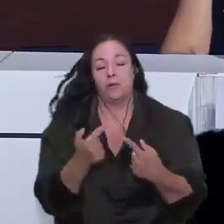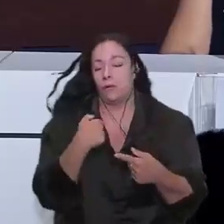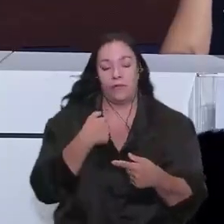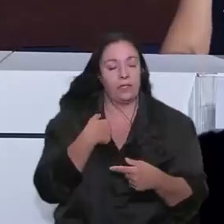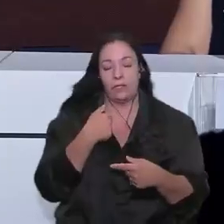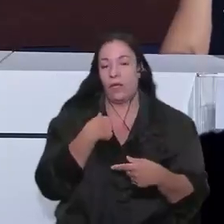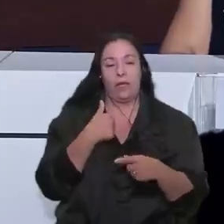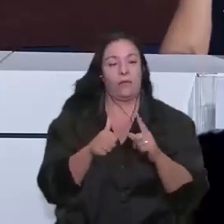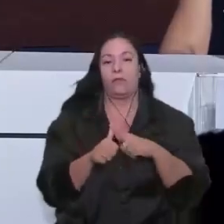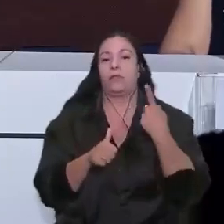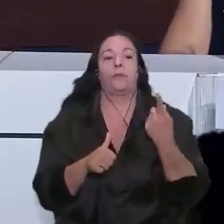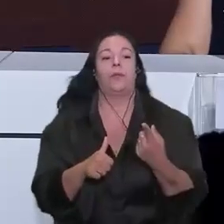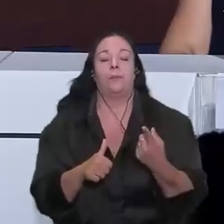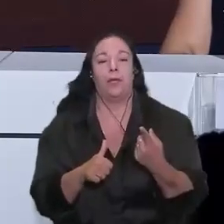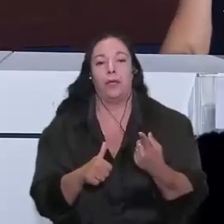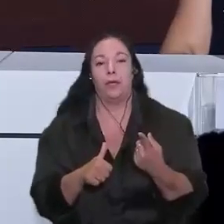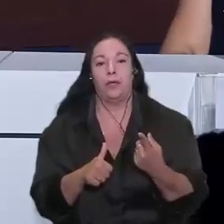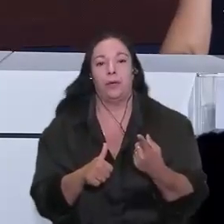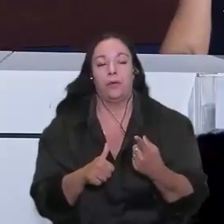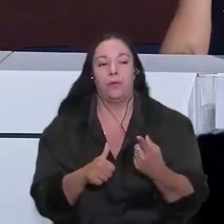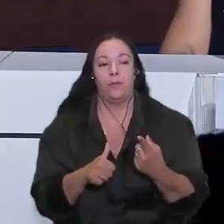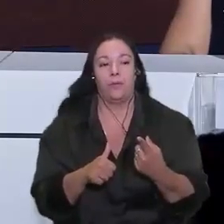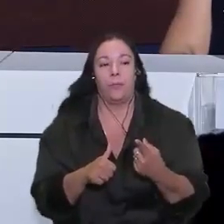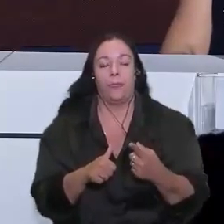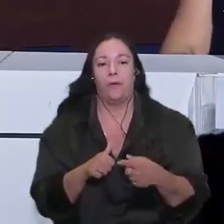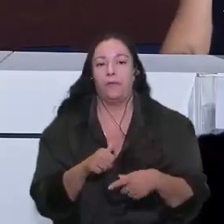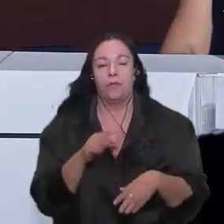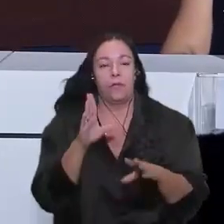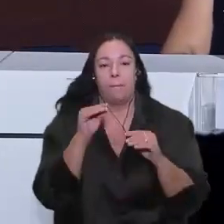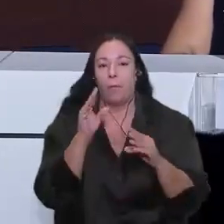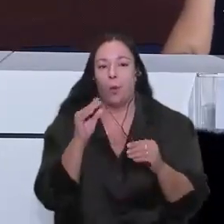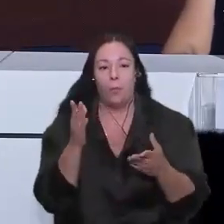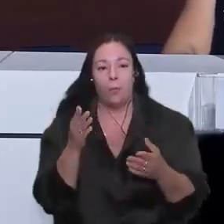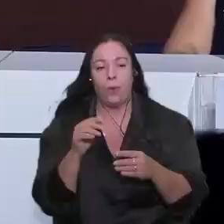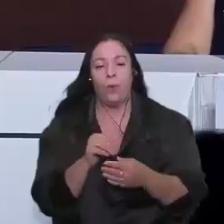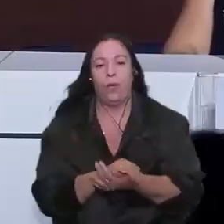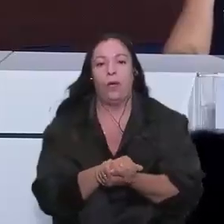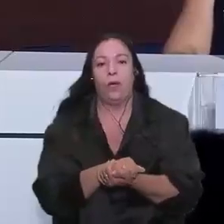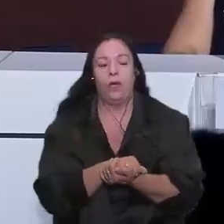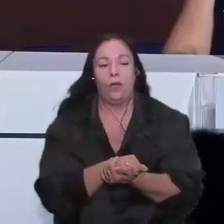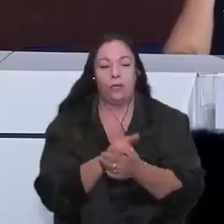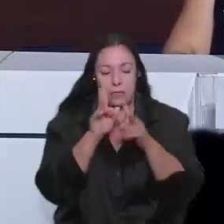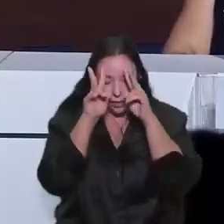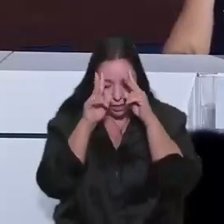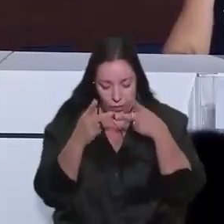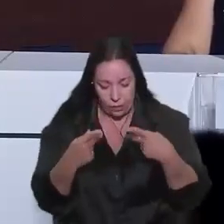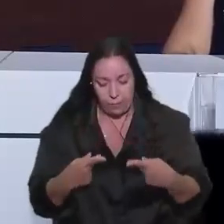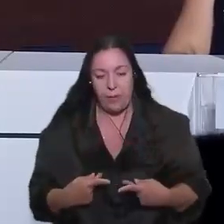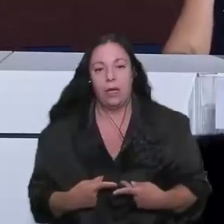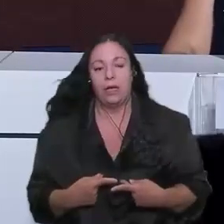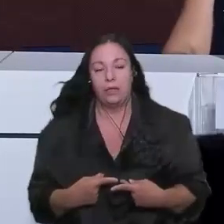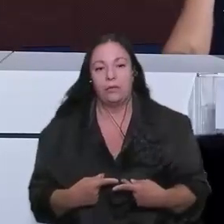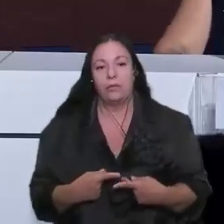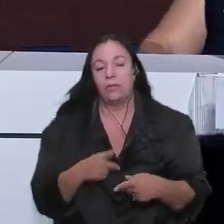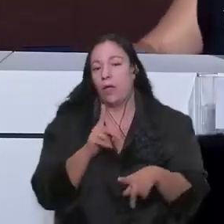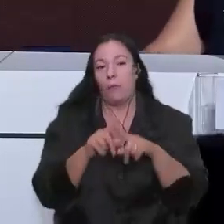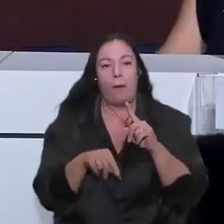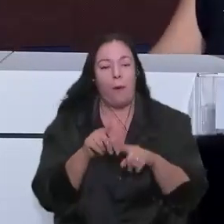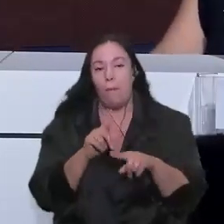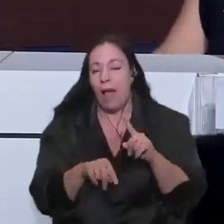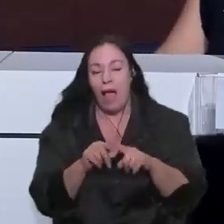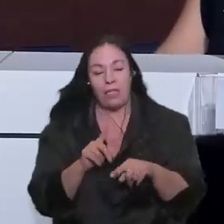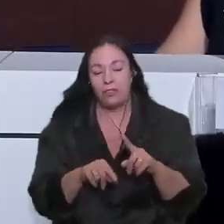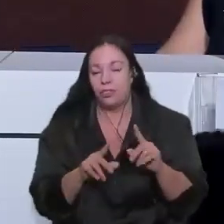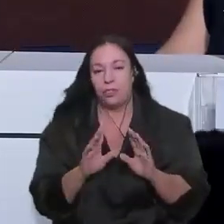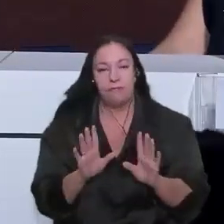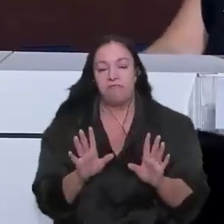eu o primeiro, porque eu não vou ser bobo, como se, afinal, ser humano fosse uma bobagem,